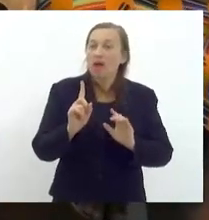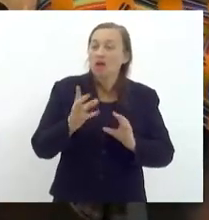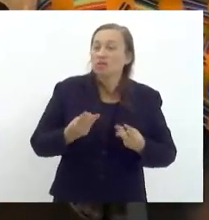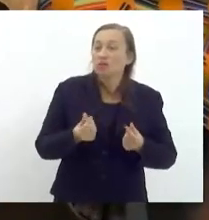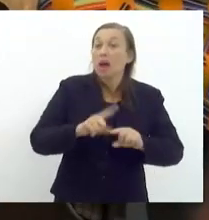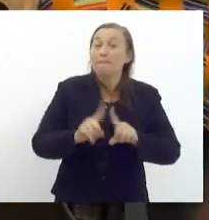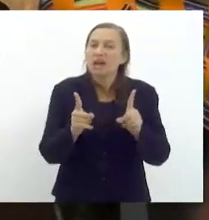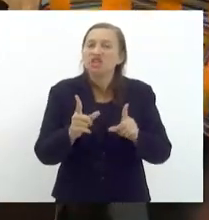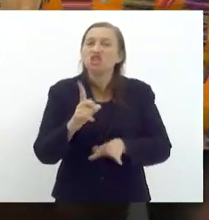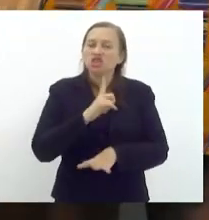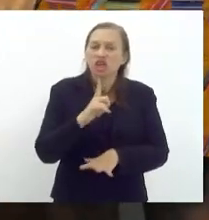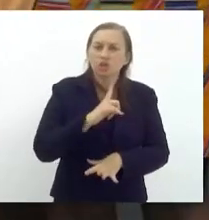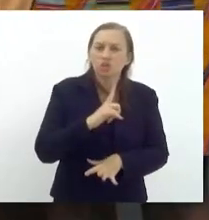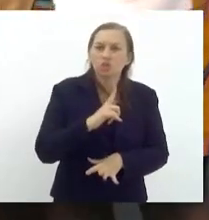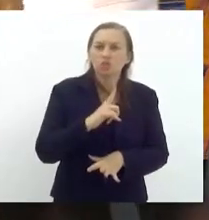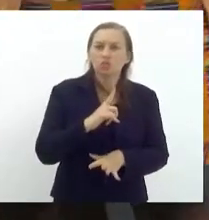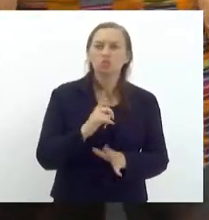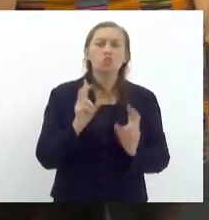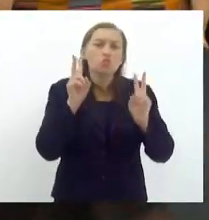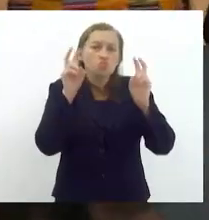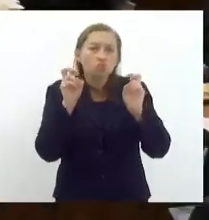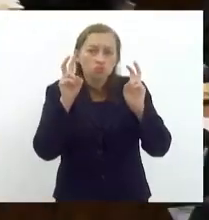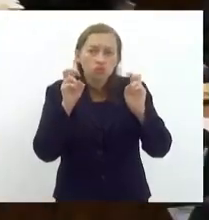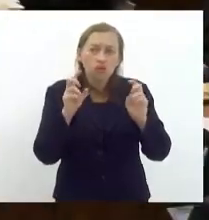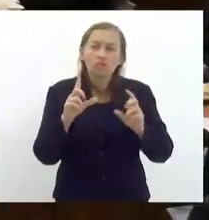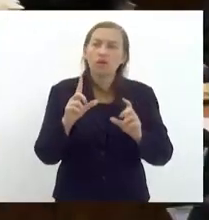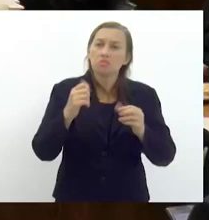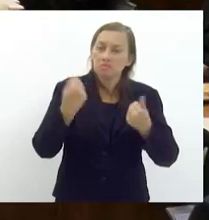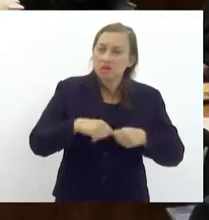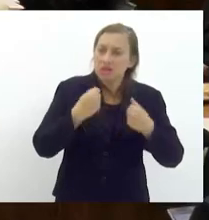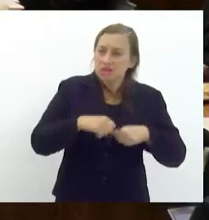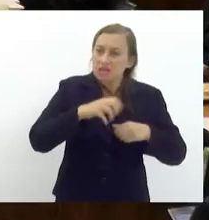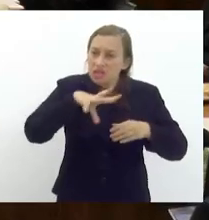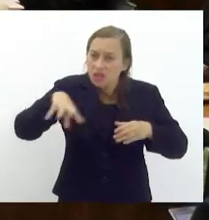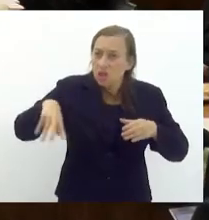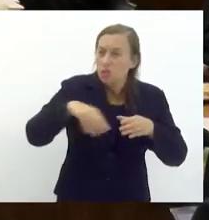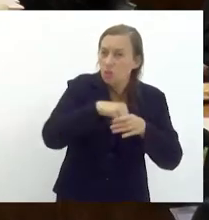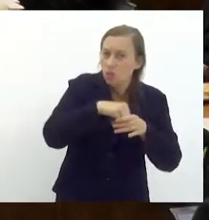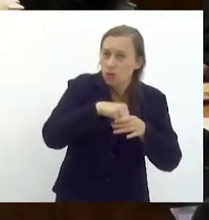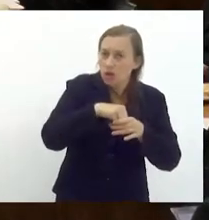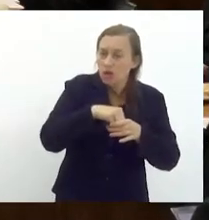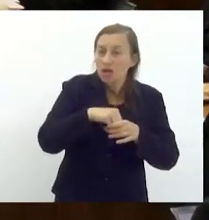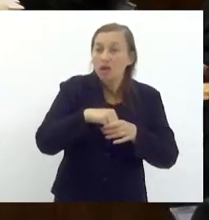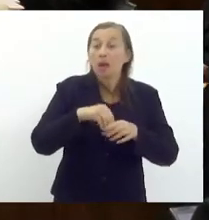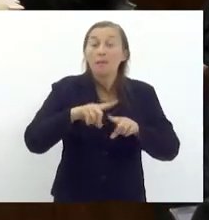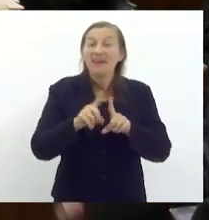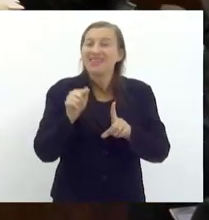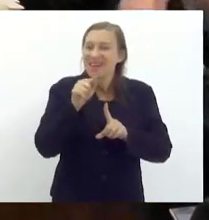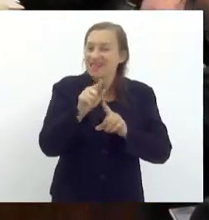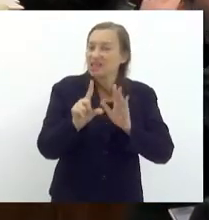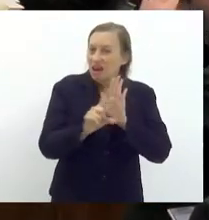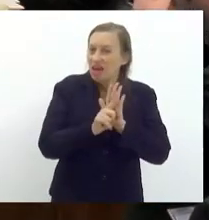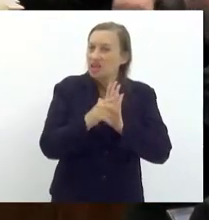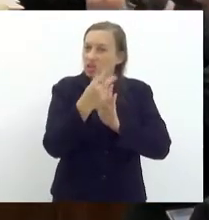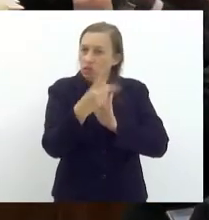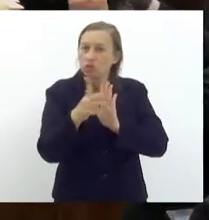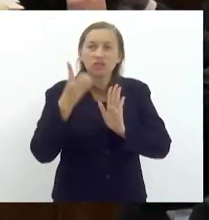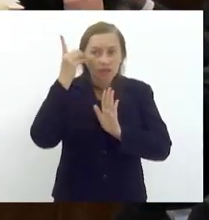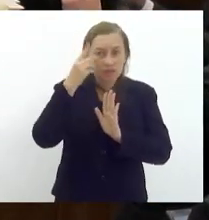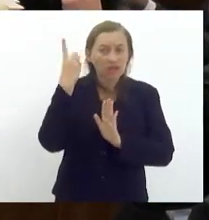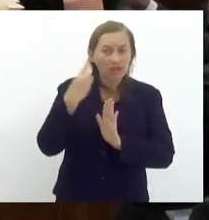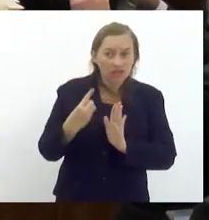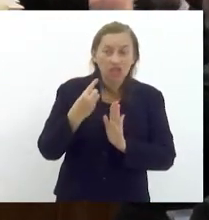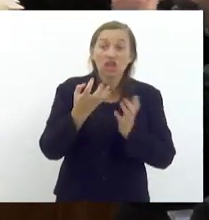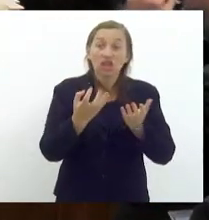uma vez tendo algum texto tem que incorporar aquilo que foi mas essa lei de vossa excelência deputada